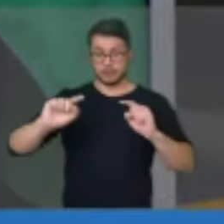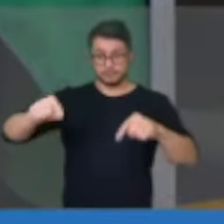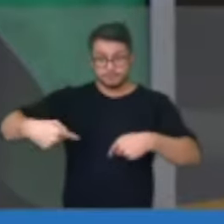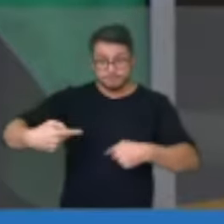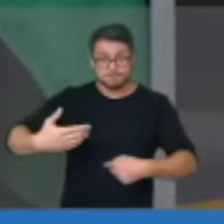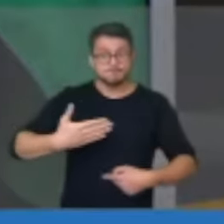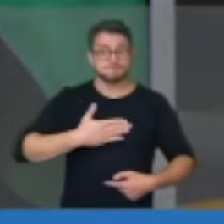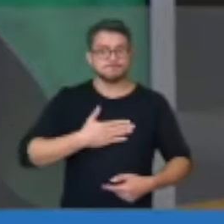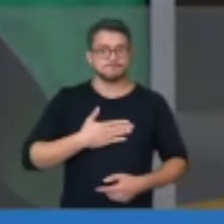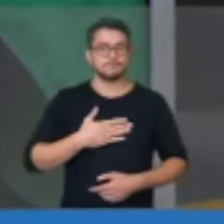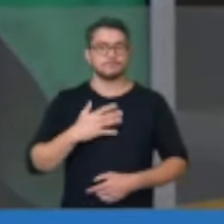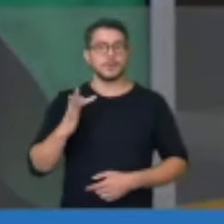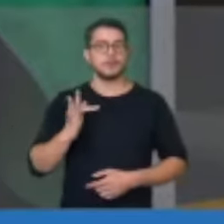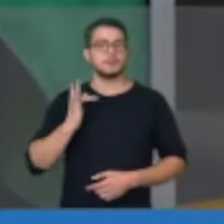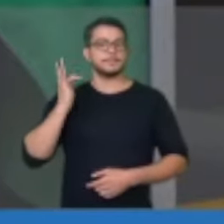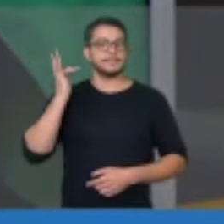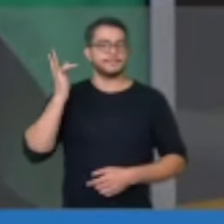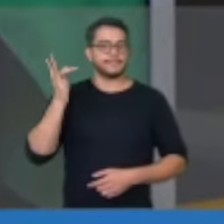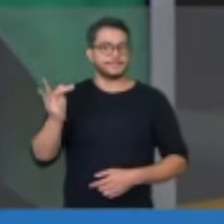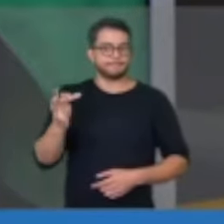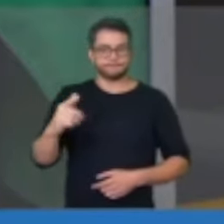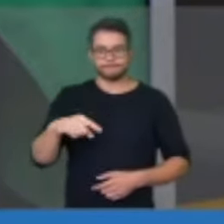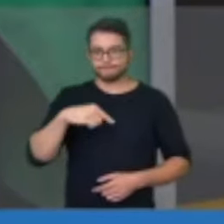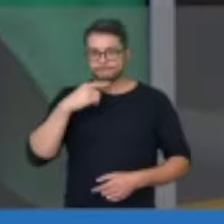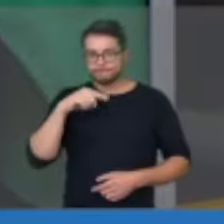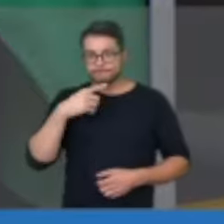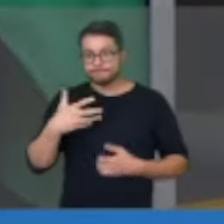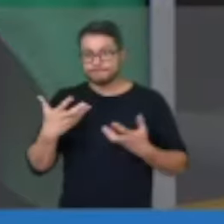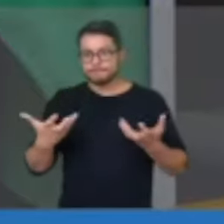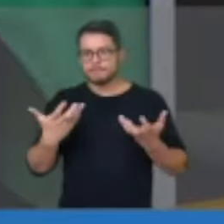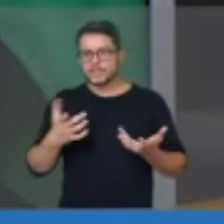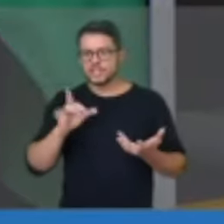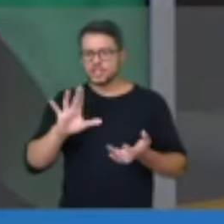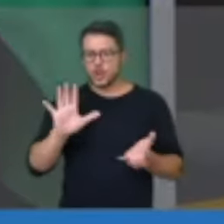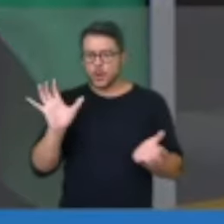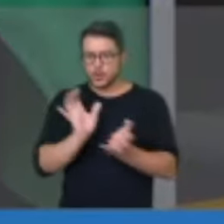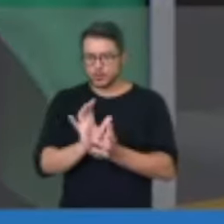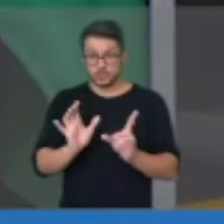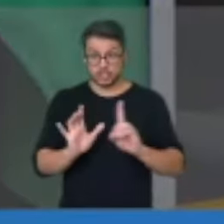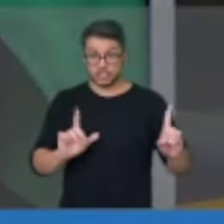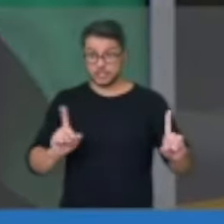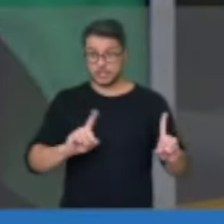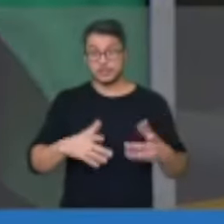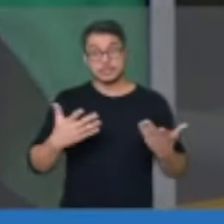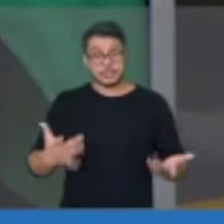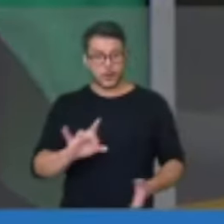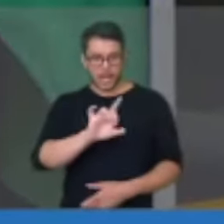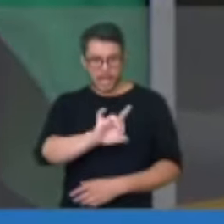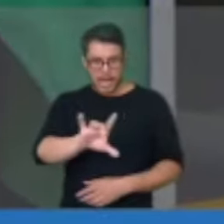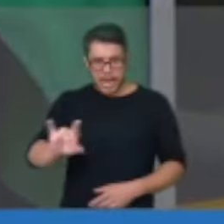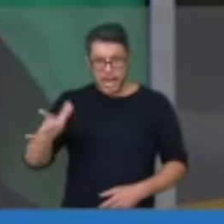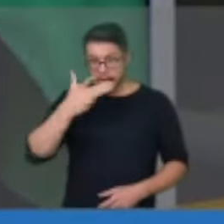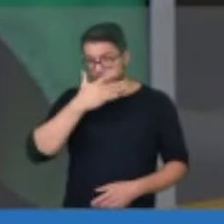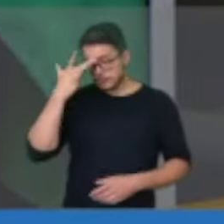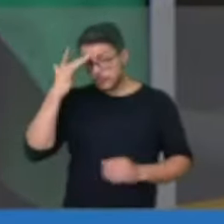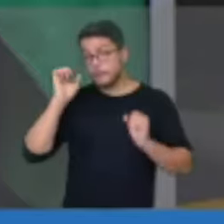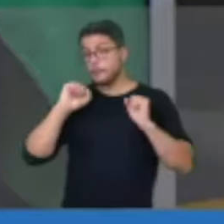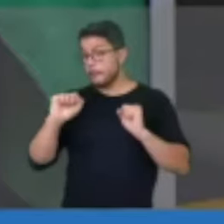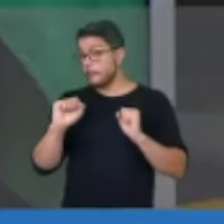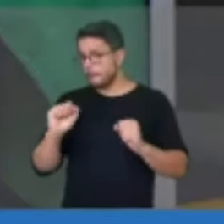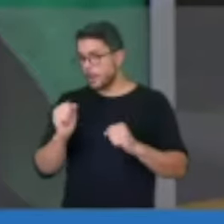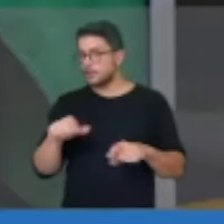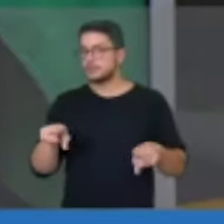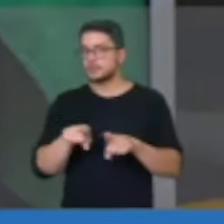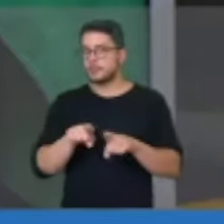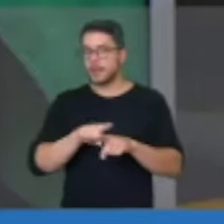Em breve, o meu apetite não vai ser saciado apenas pela direita mais, e cada um de vocês poderá ser alvo. Prestem bastante